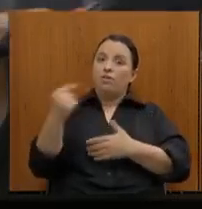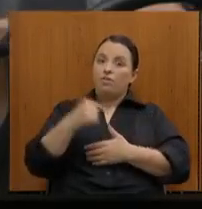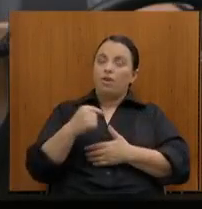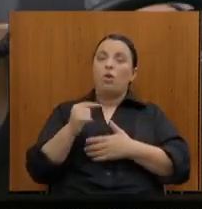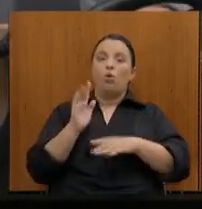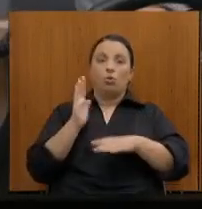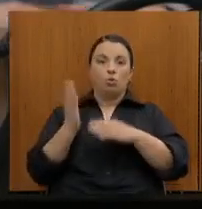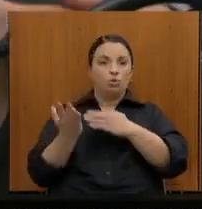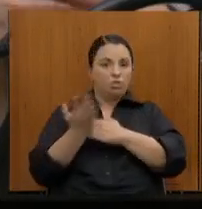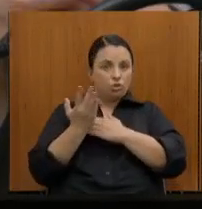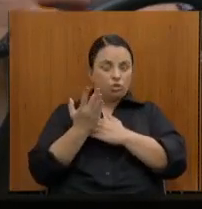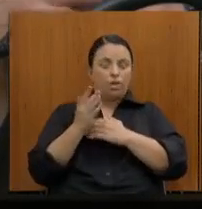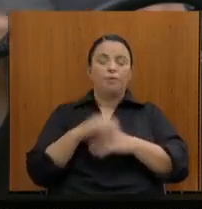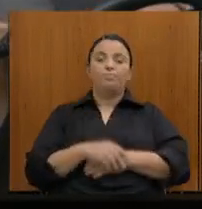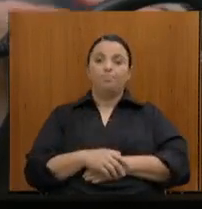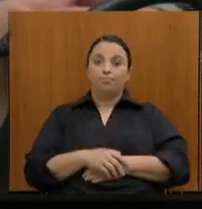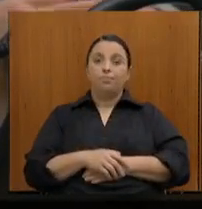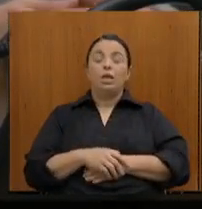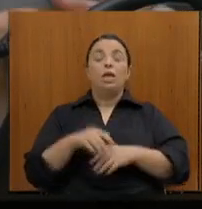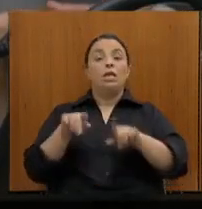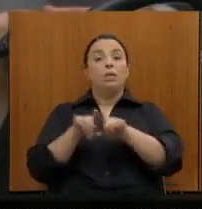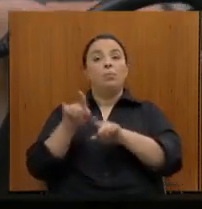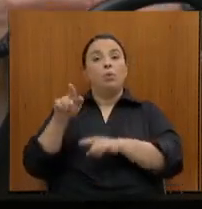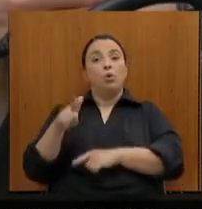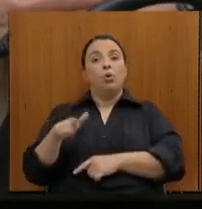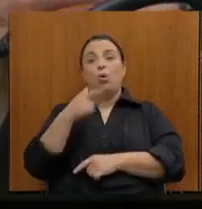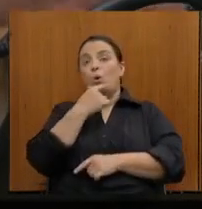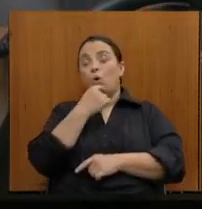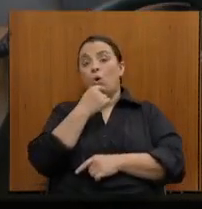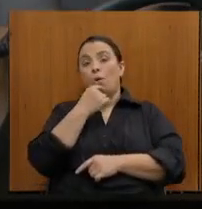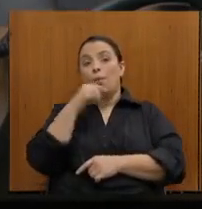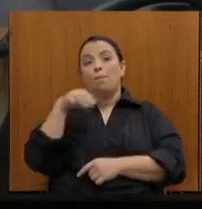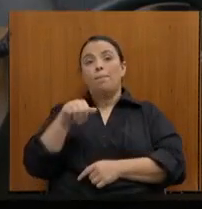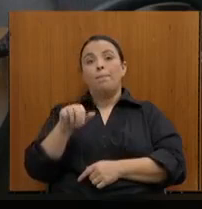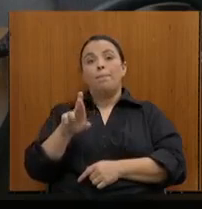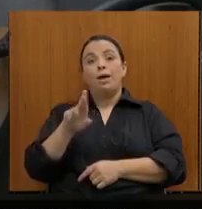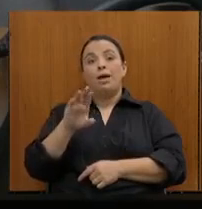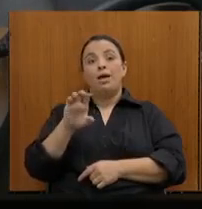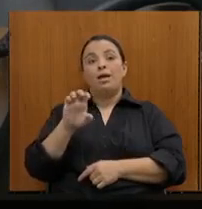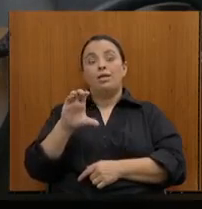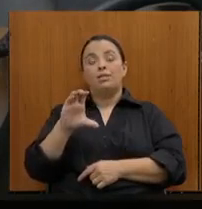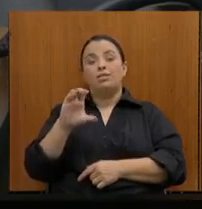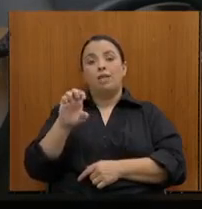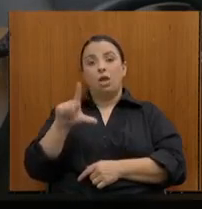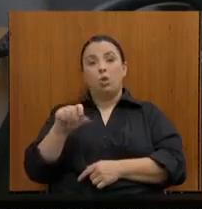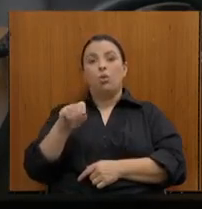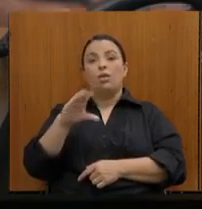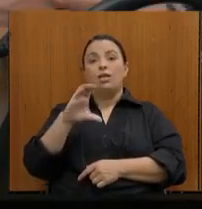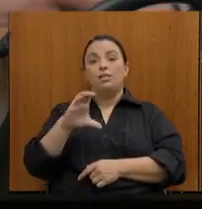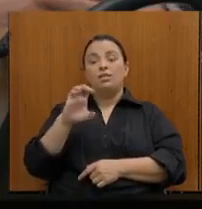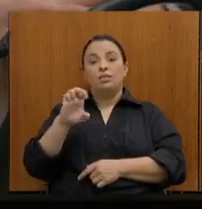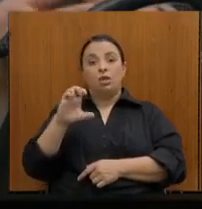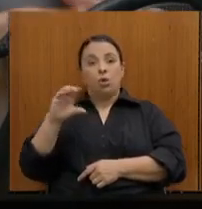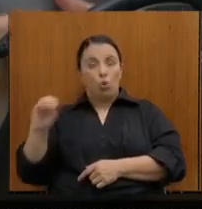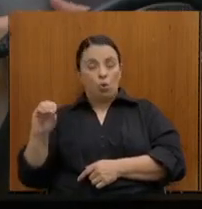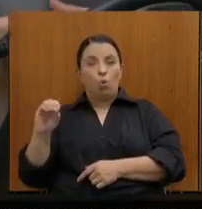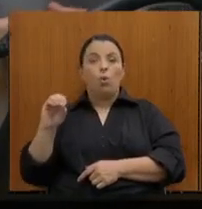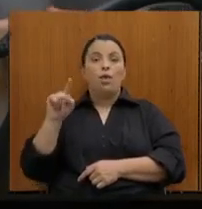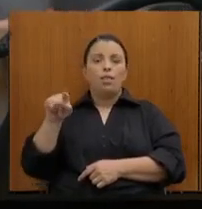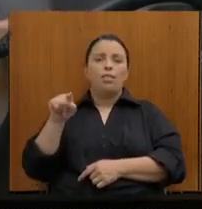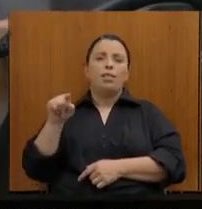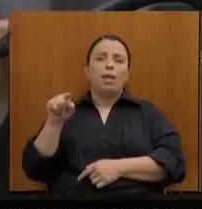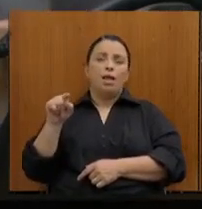ajudar o Marcelo veneroso se eu da raiton energia e gases